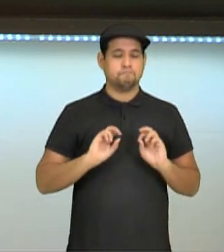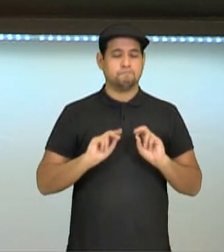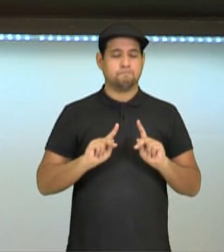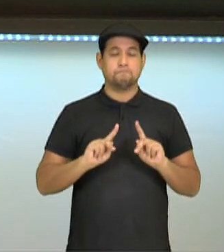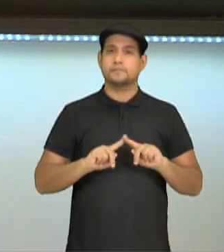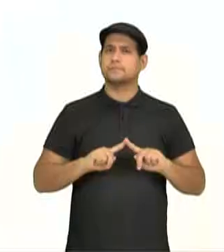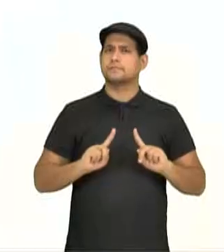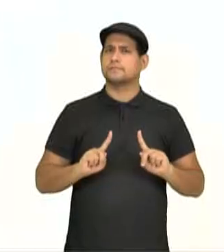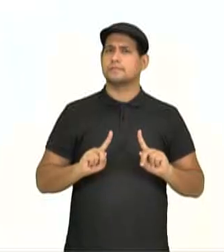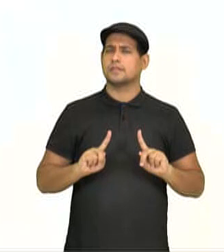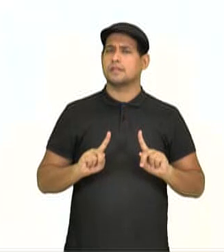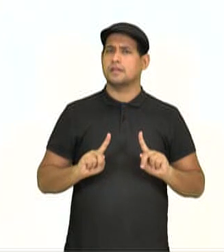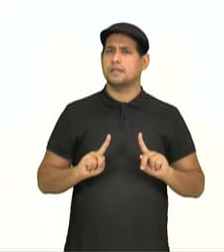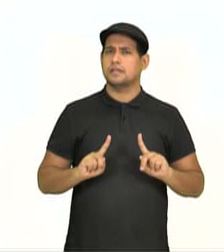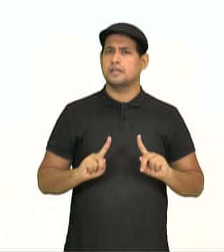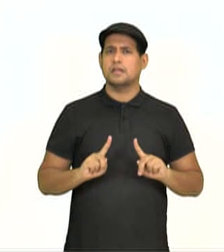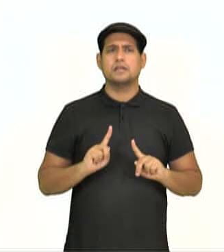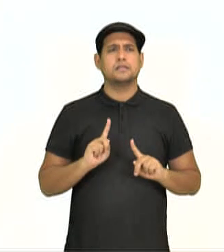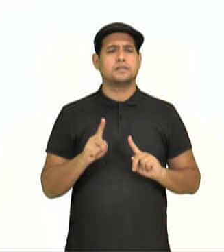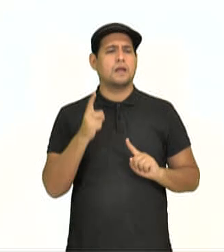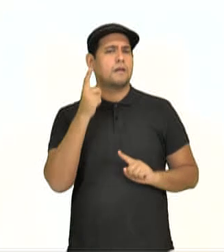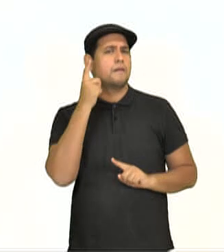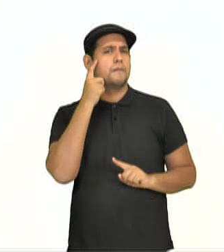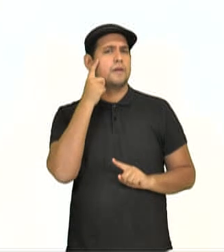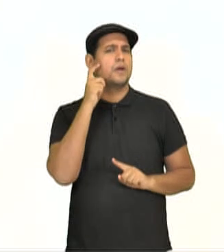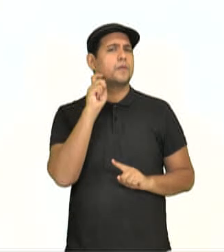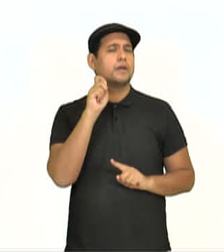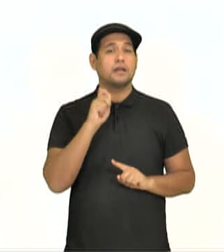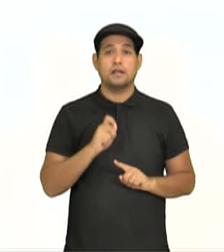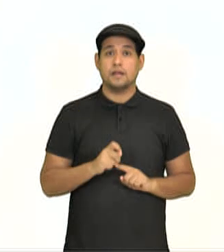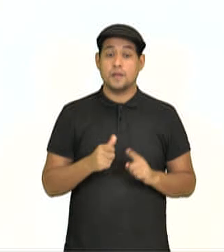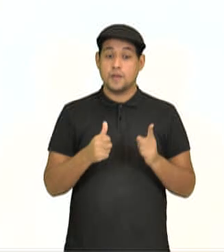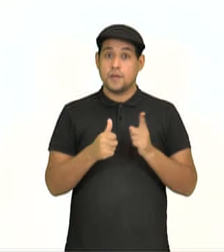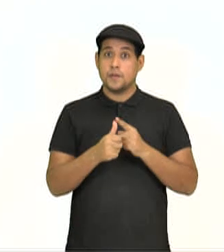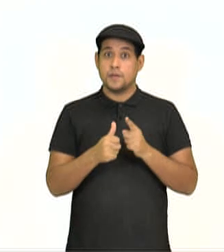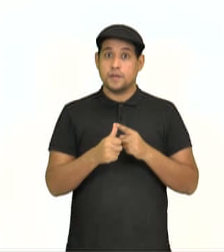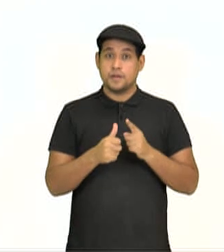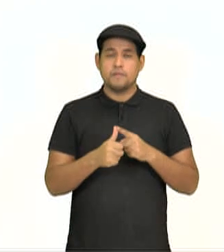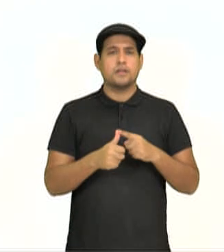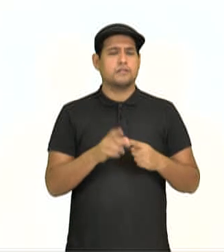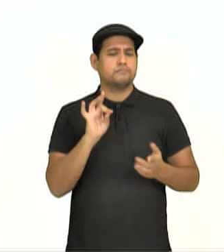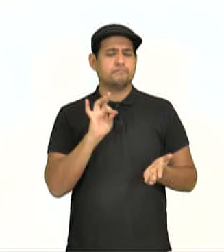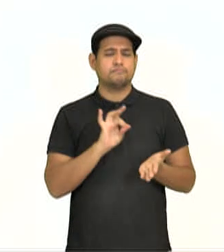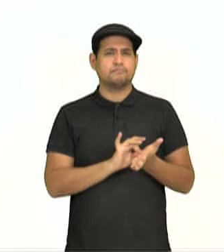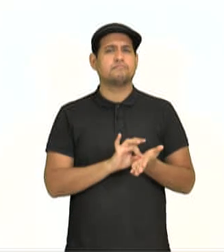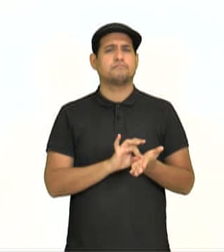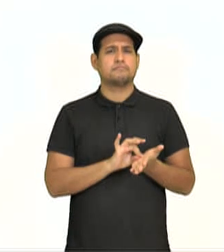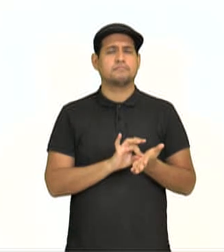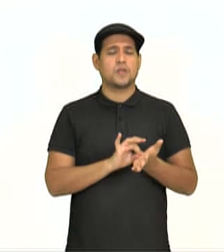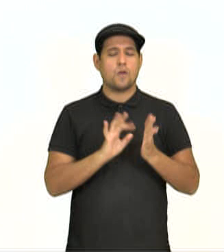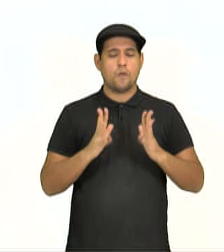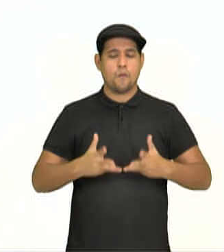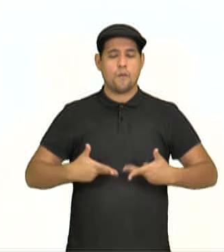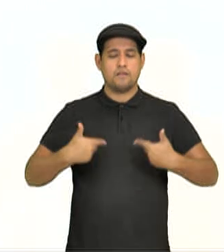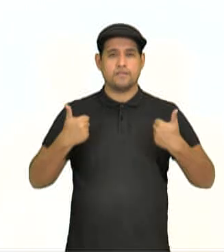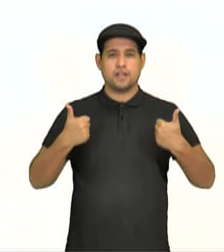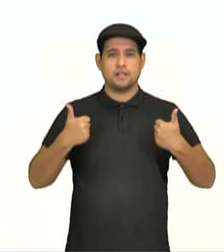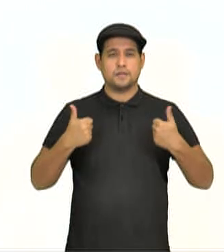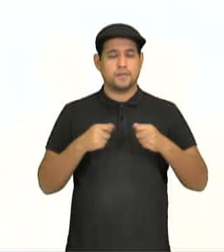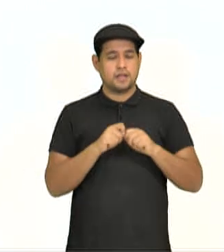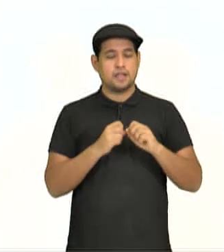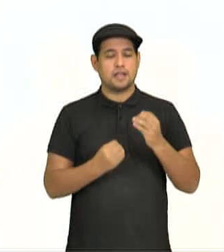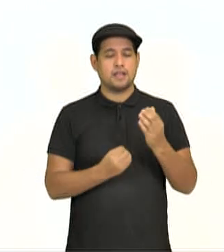Então, portanto, ele foi considerado o primeiro aparelho de fato qualificado para